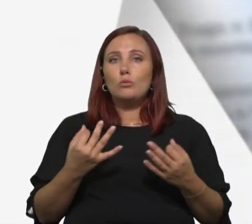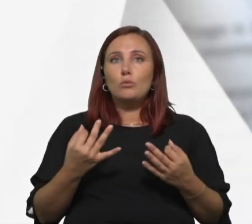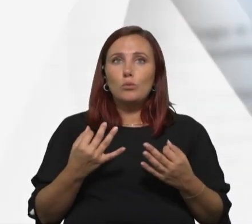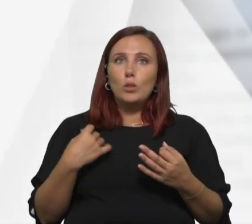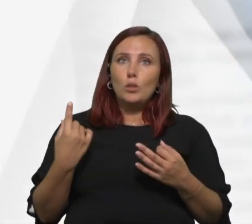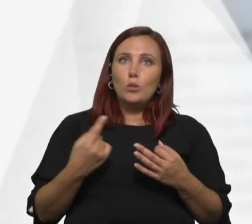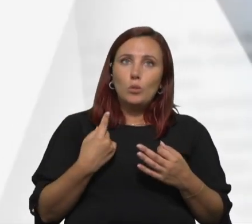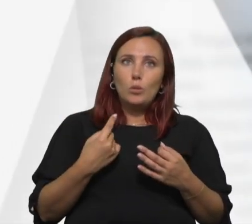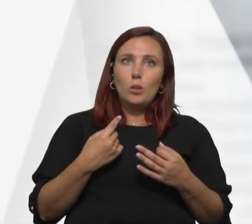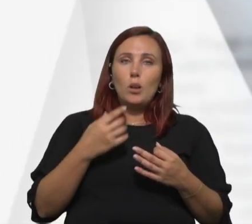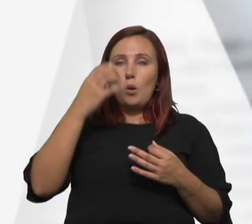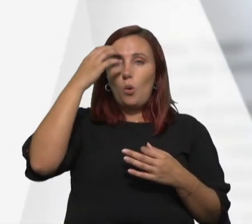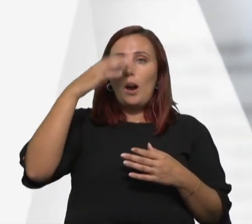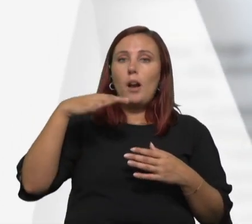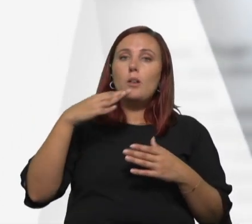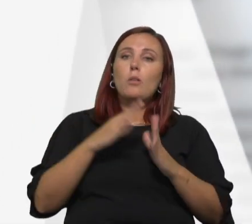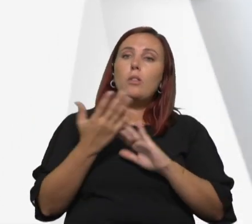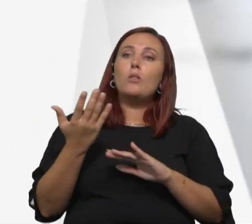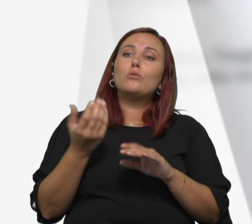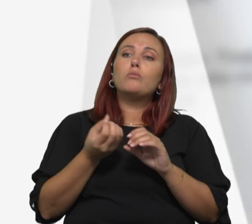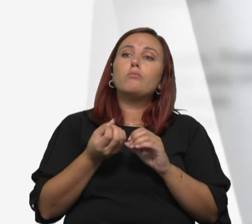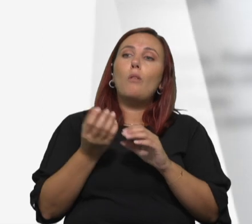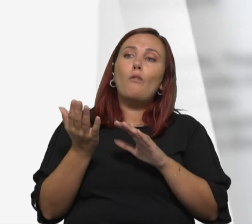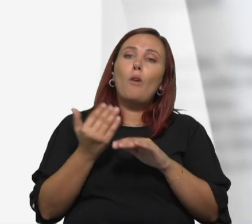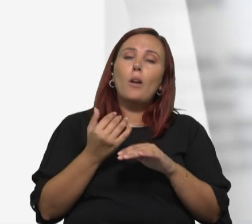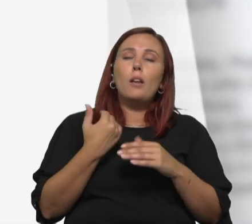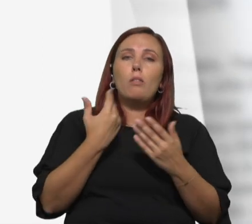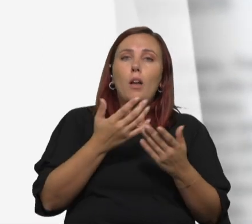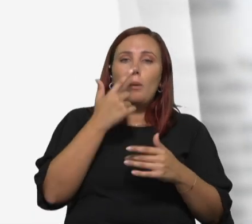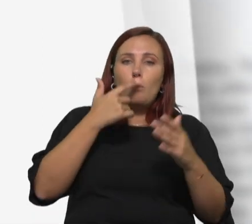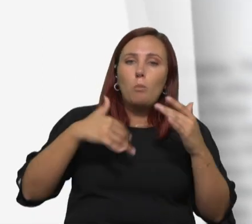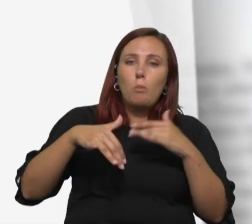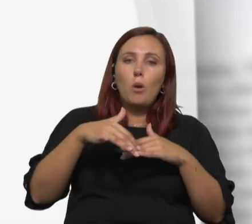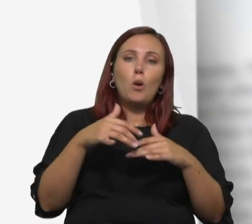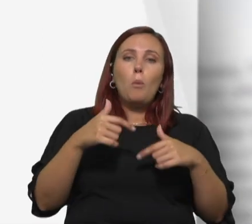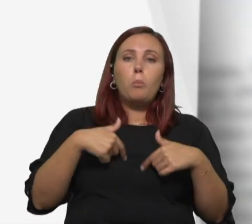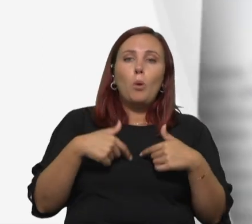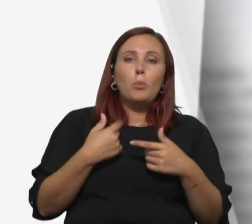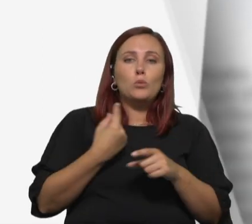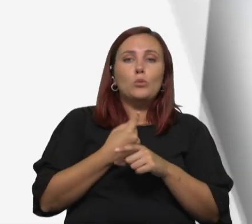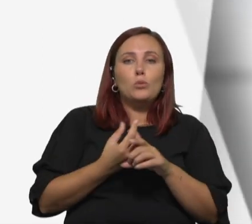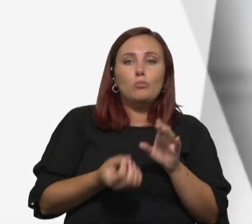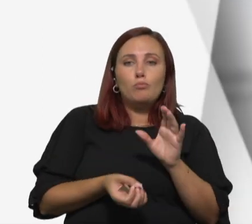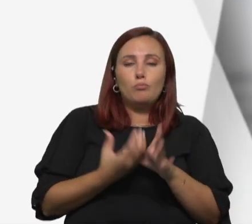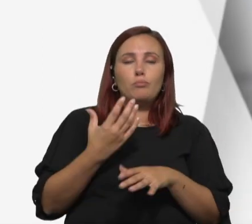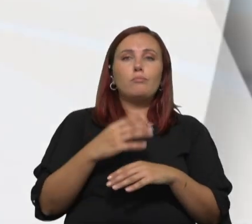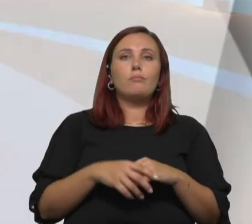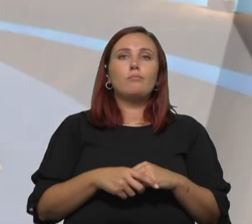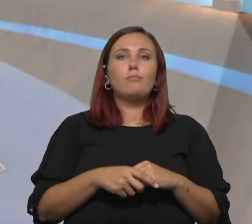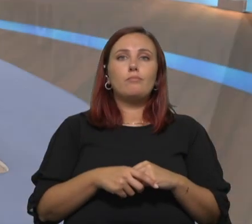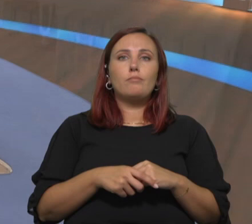ser-vos-á tirado o reino de Deus e dado a um povo que produz os seus frutos.